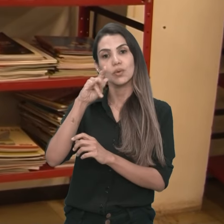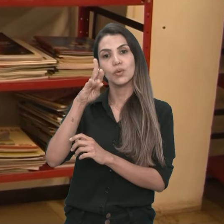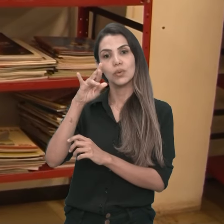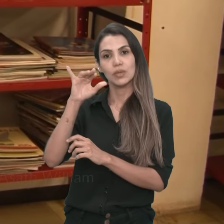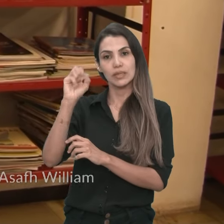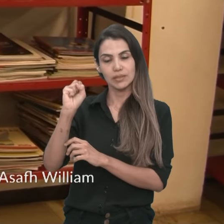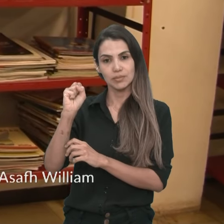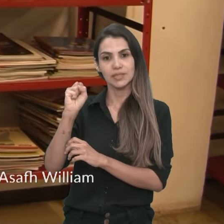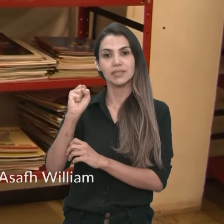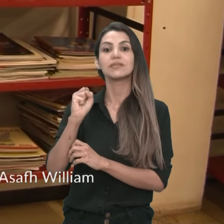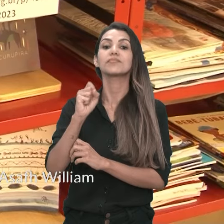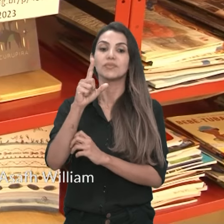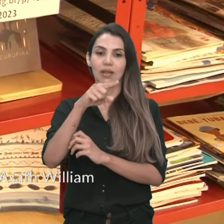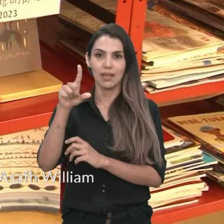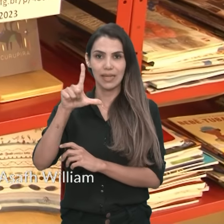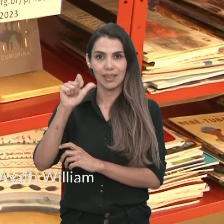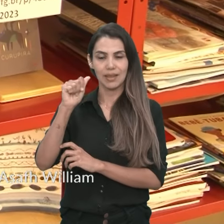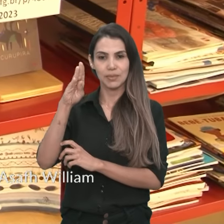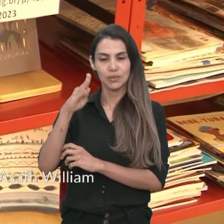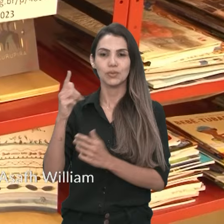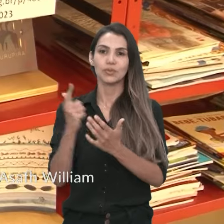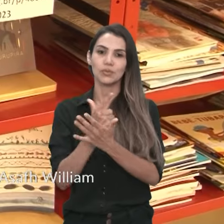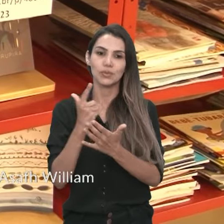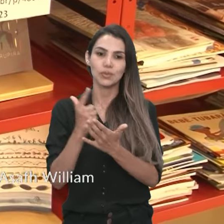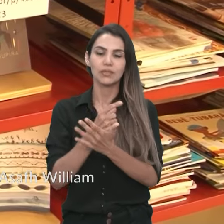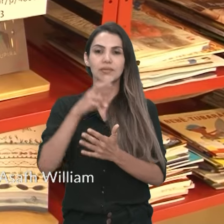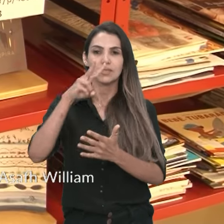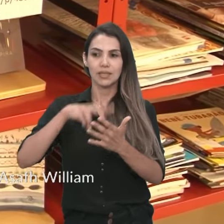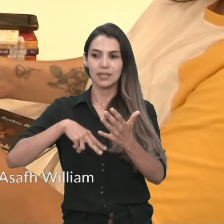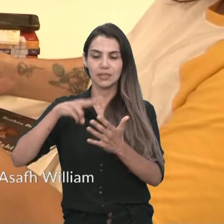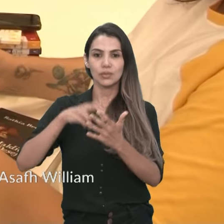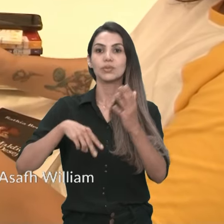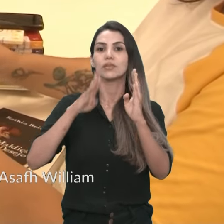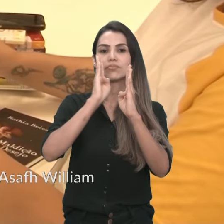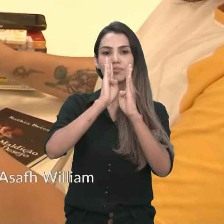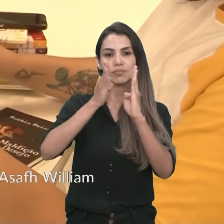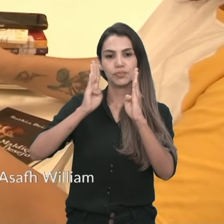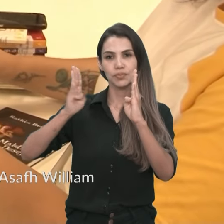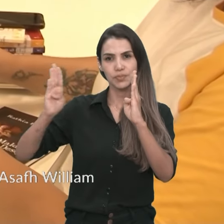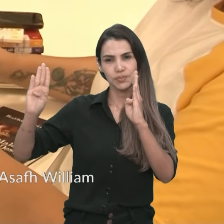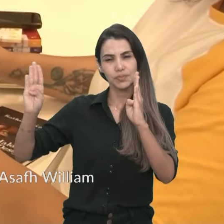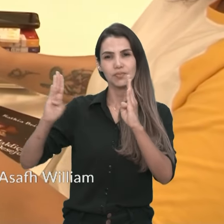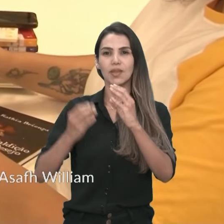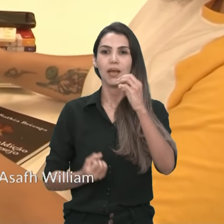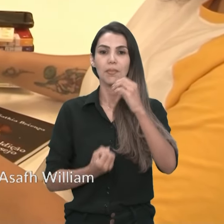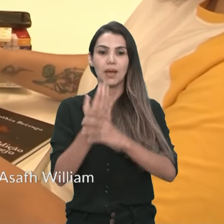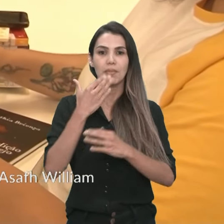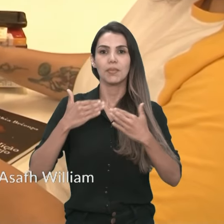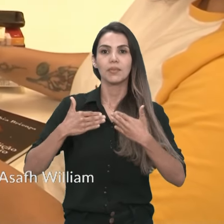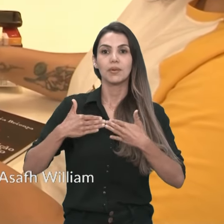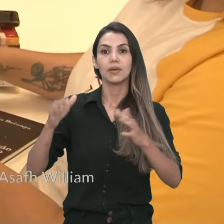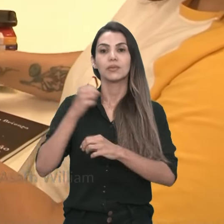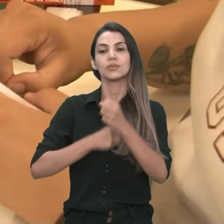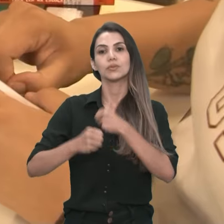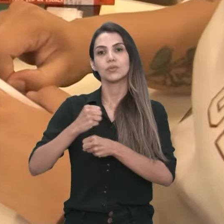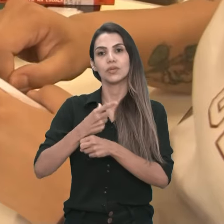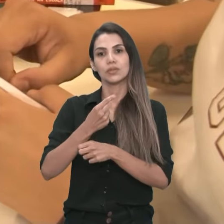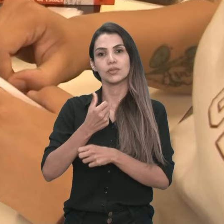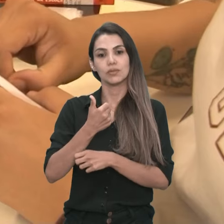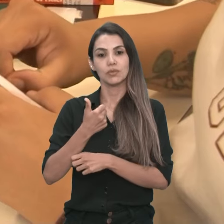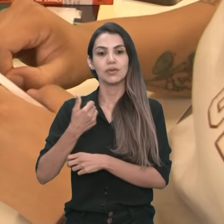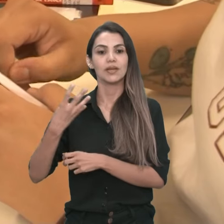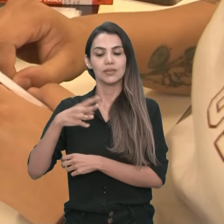laboratório do livro leitura Literatura e biblioteca desde sua Criação em 2014